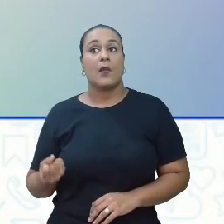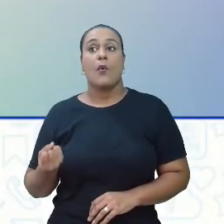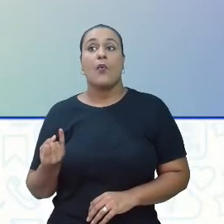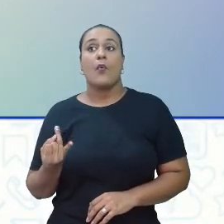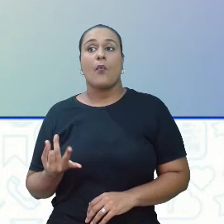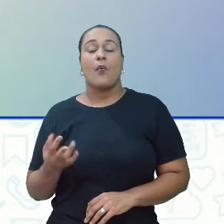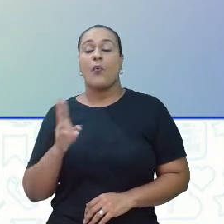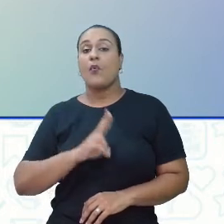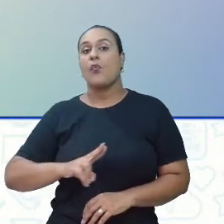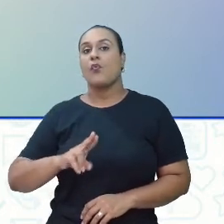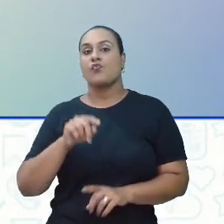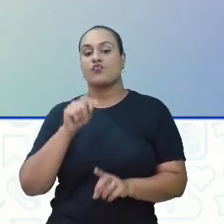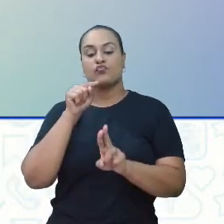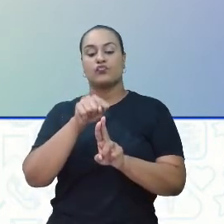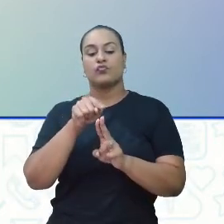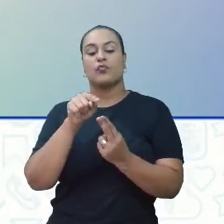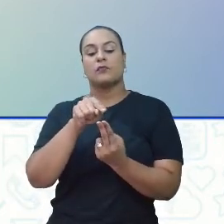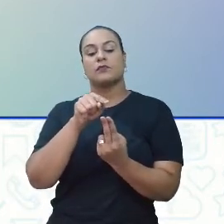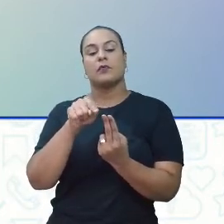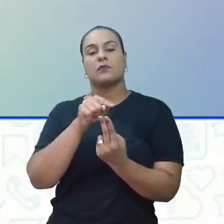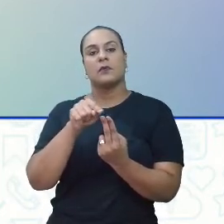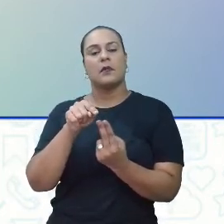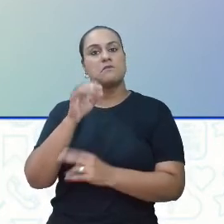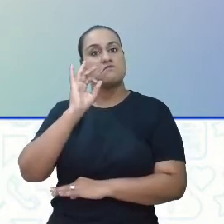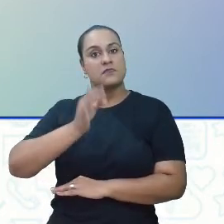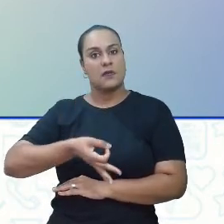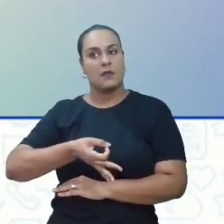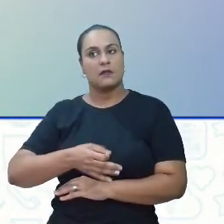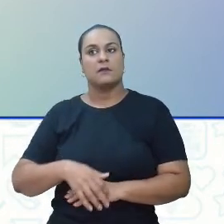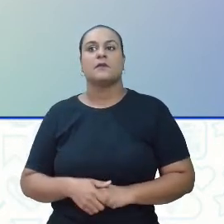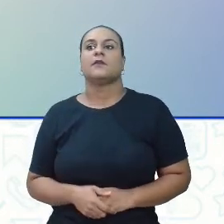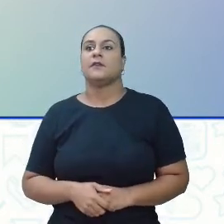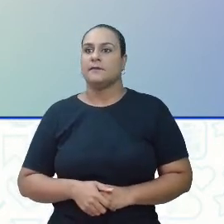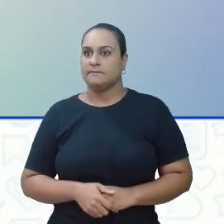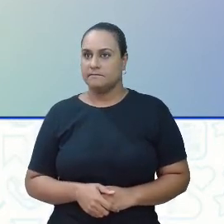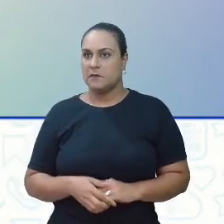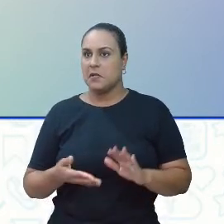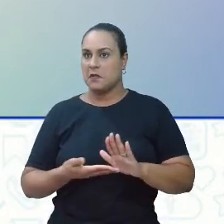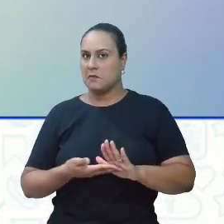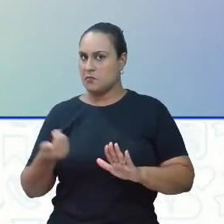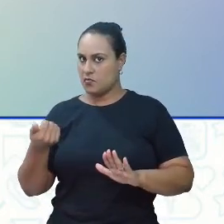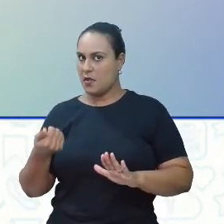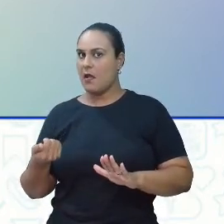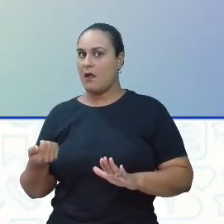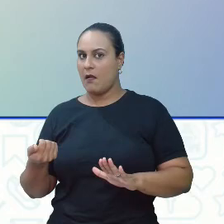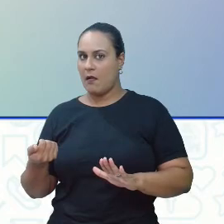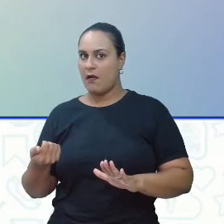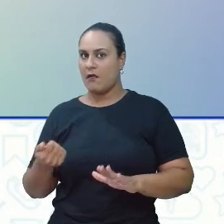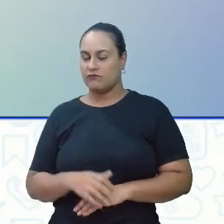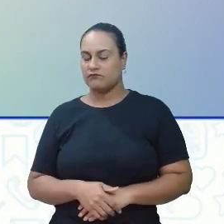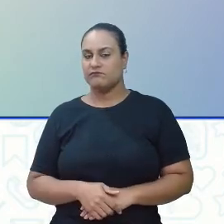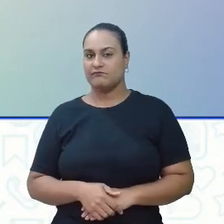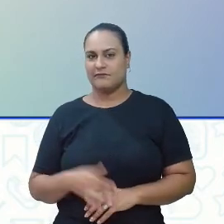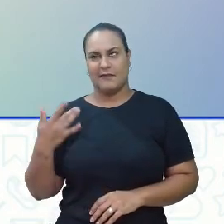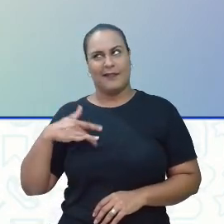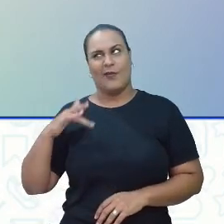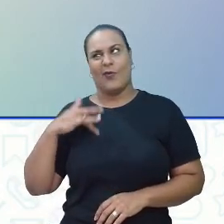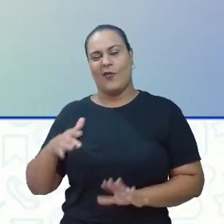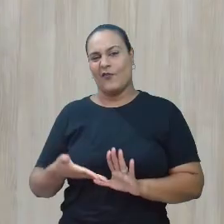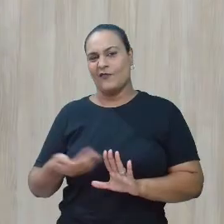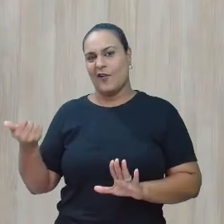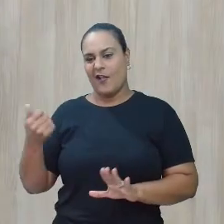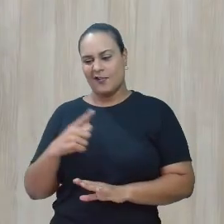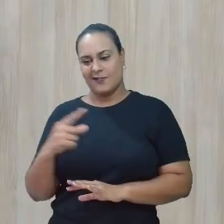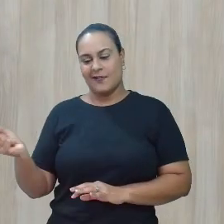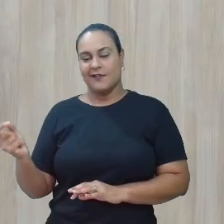o uso do trema está correto? Eita, eu disse que o trema tinha sido abolido da língua portuguesa, né? O coitado foi embora,